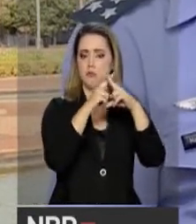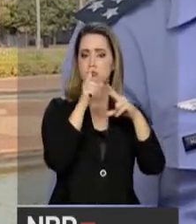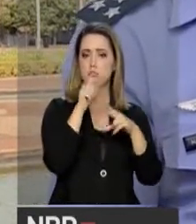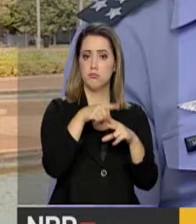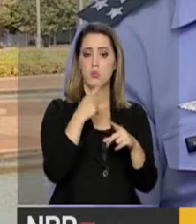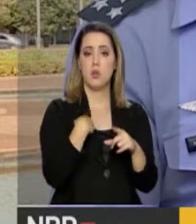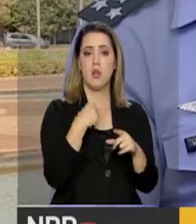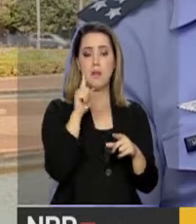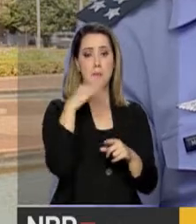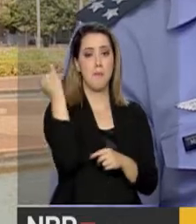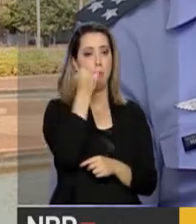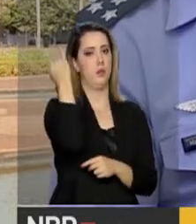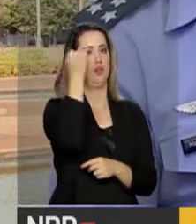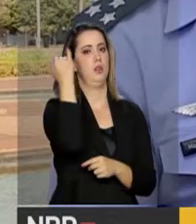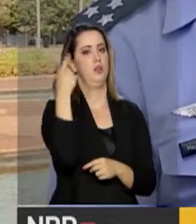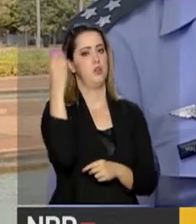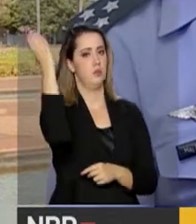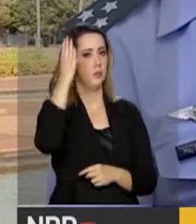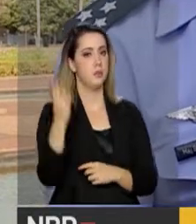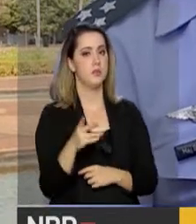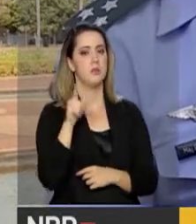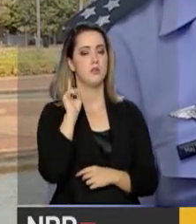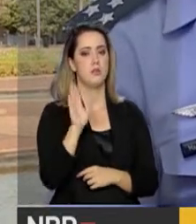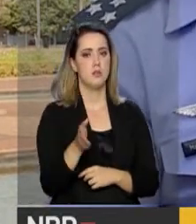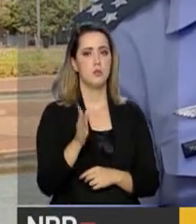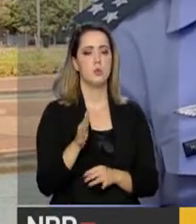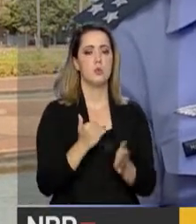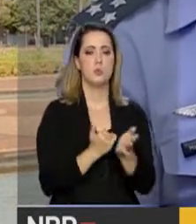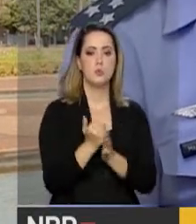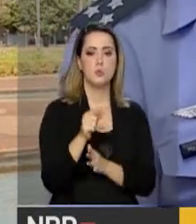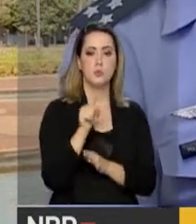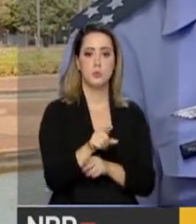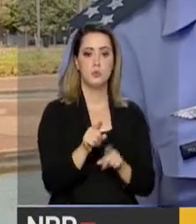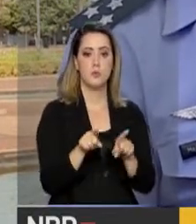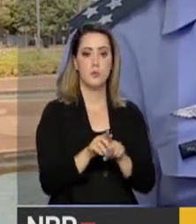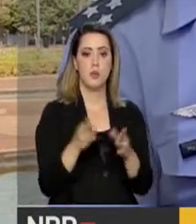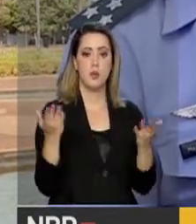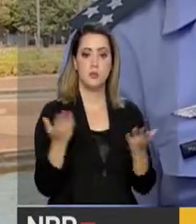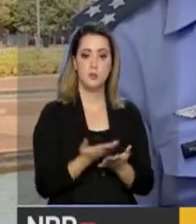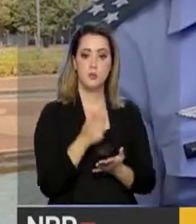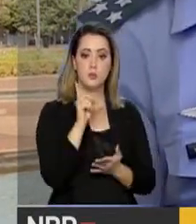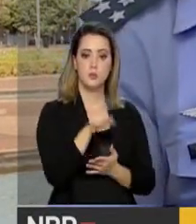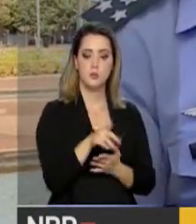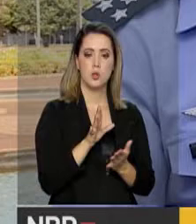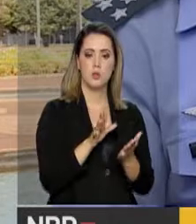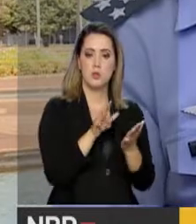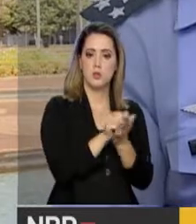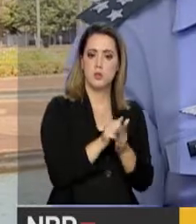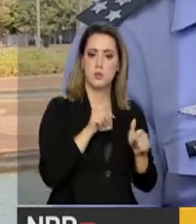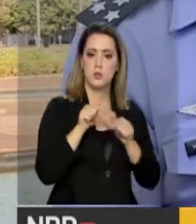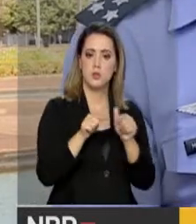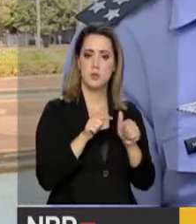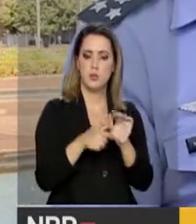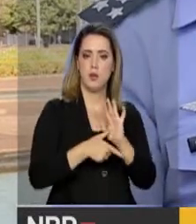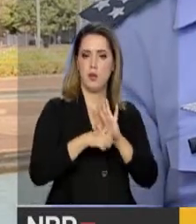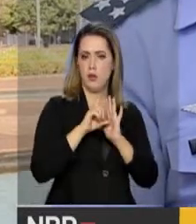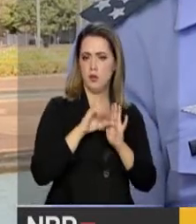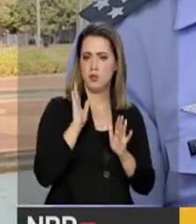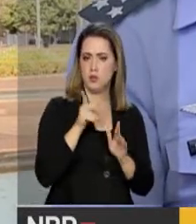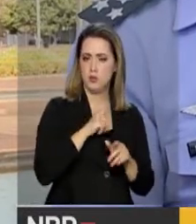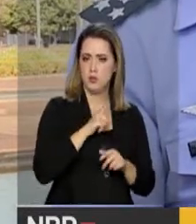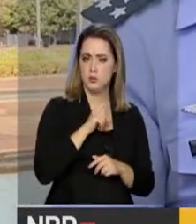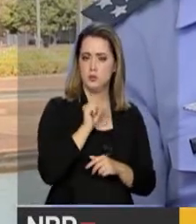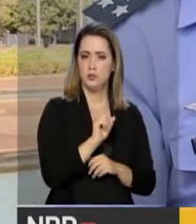um marco importantíssimo no Brasil a partir do momento em que agora ele assume as ações. Antes nós já